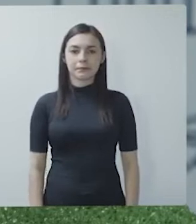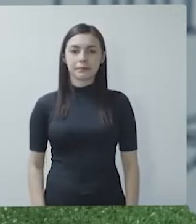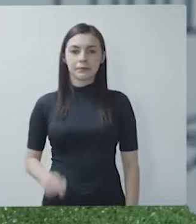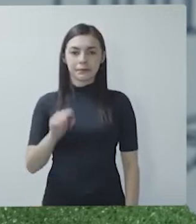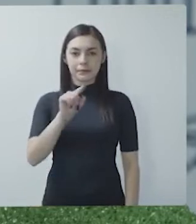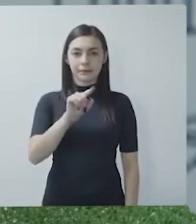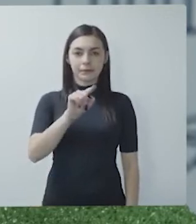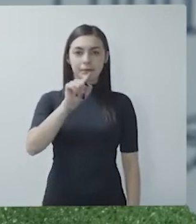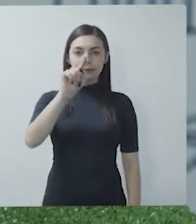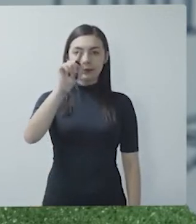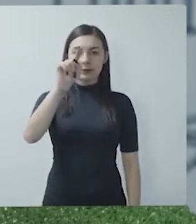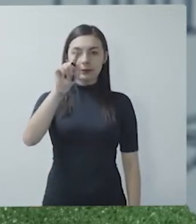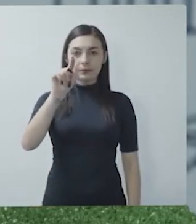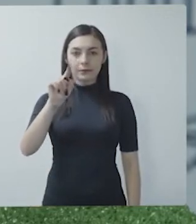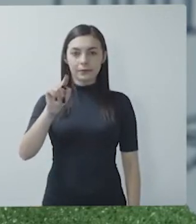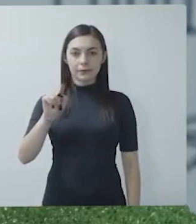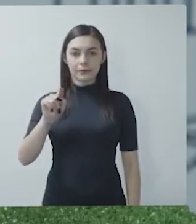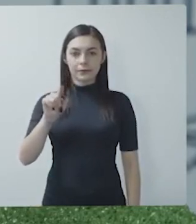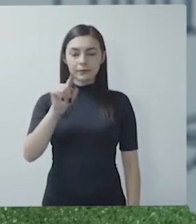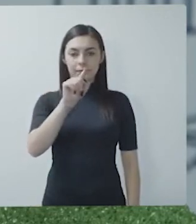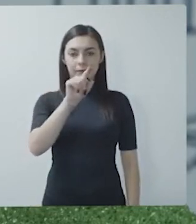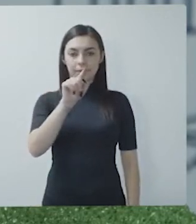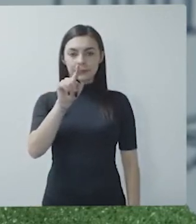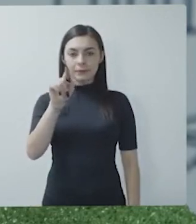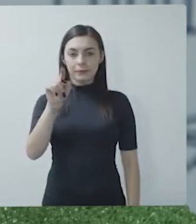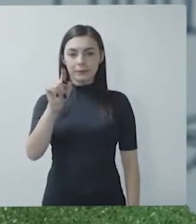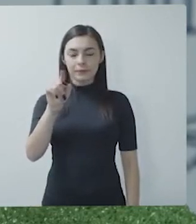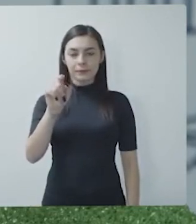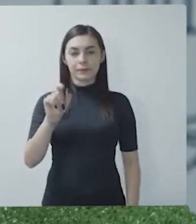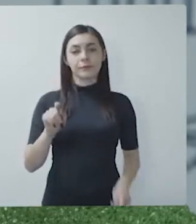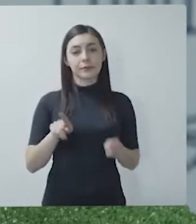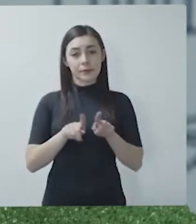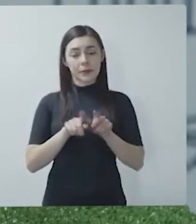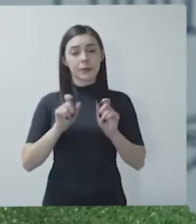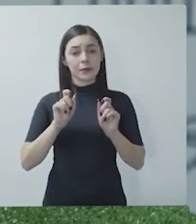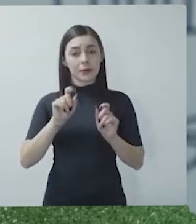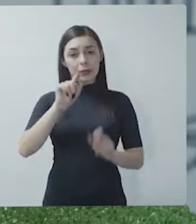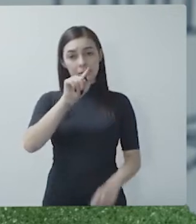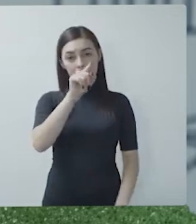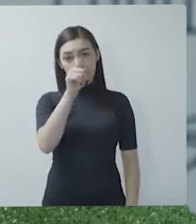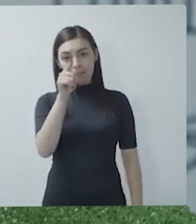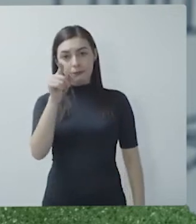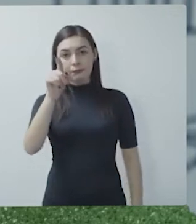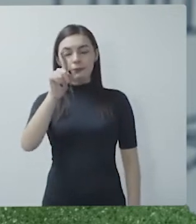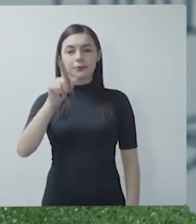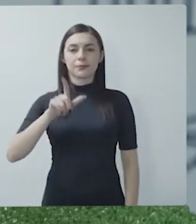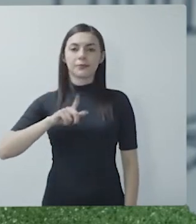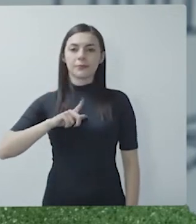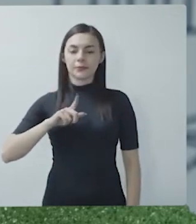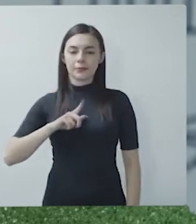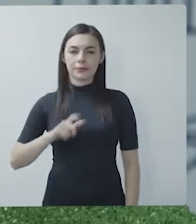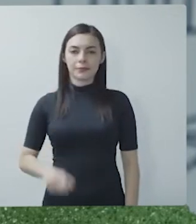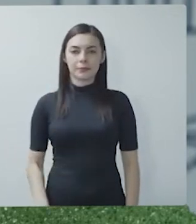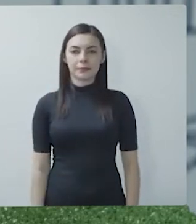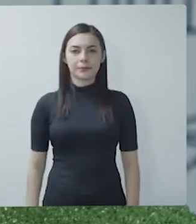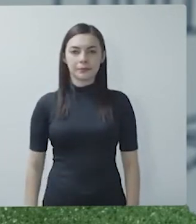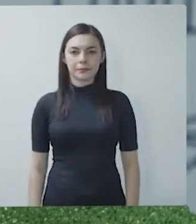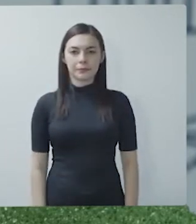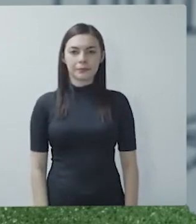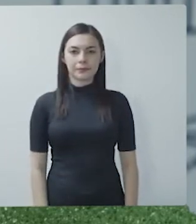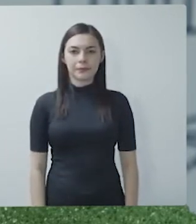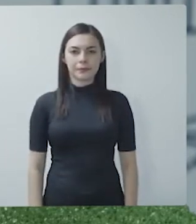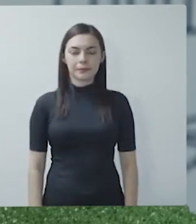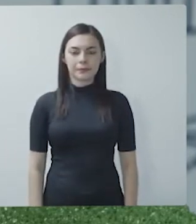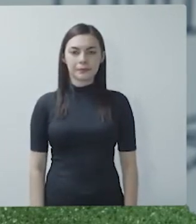Para cima, para baixo, risquinho no meio. E vamos fazer o sinal gráfico, que é o tio.